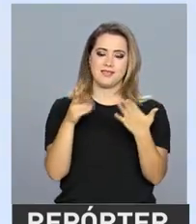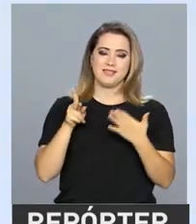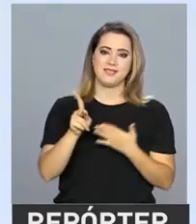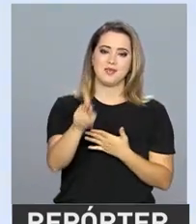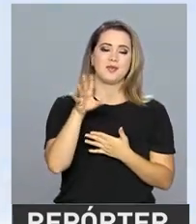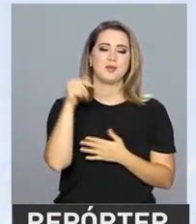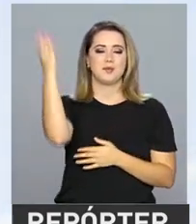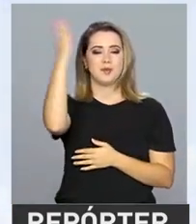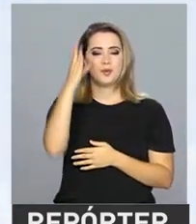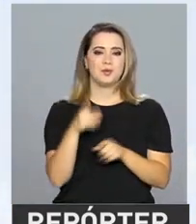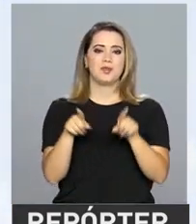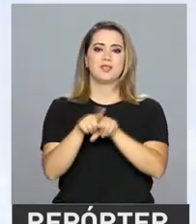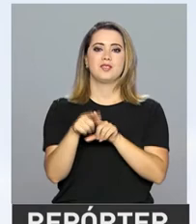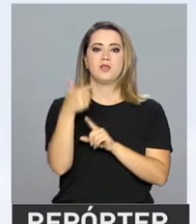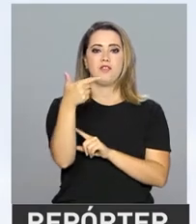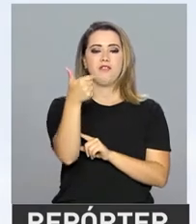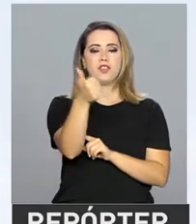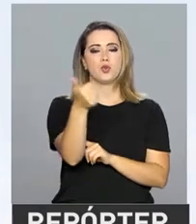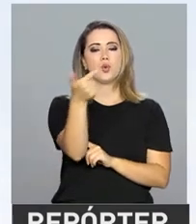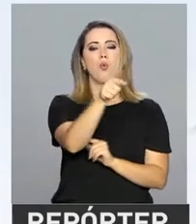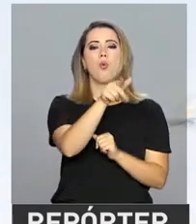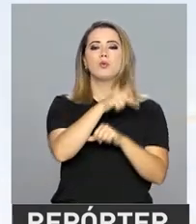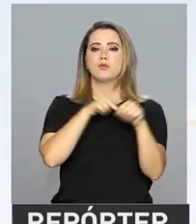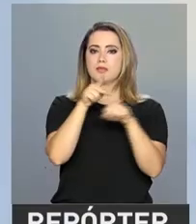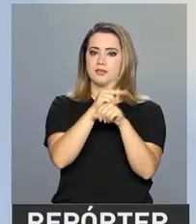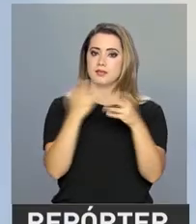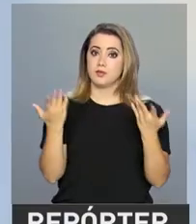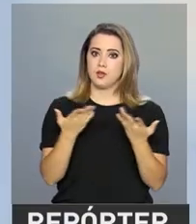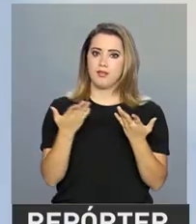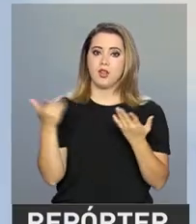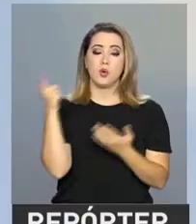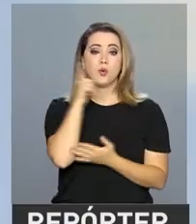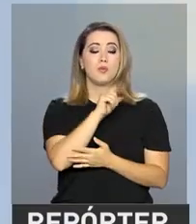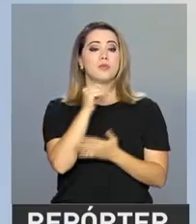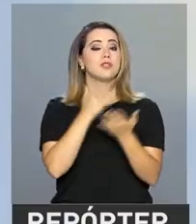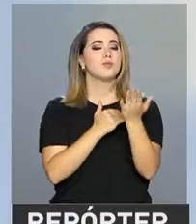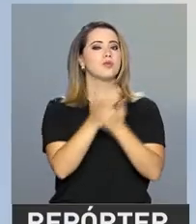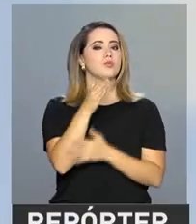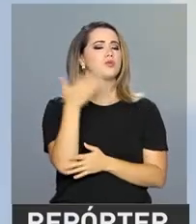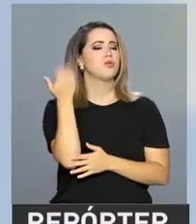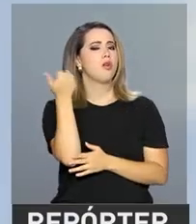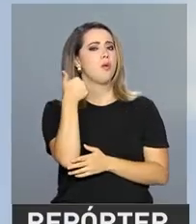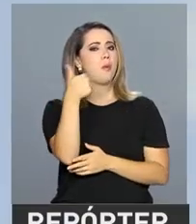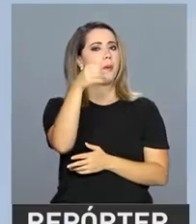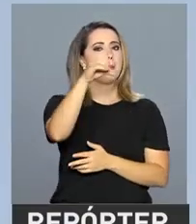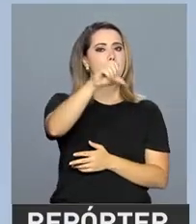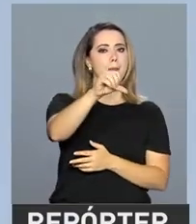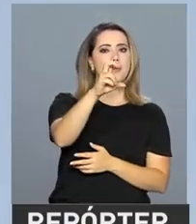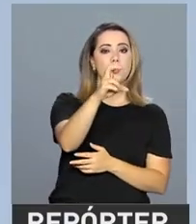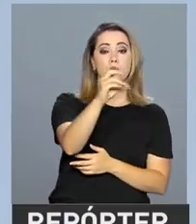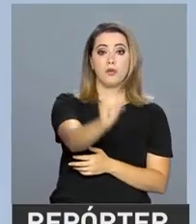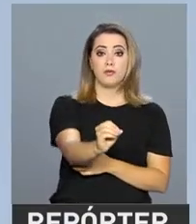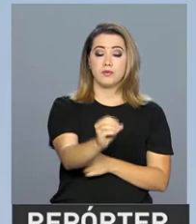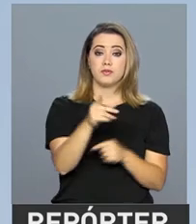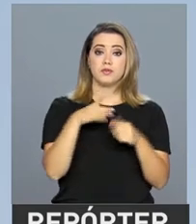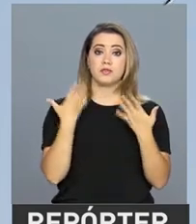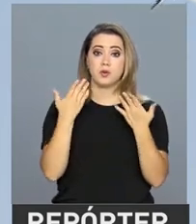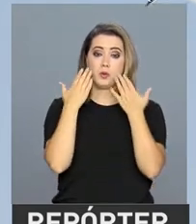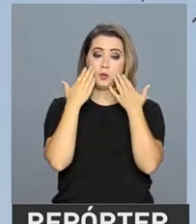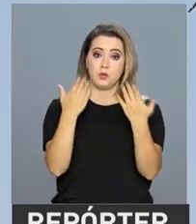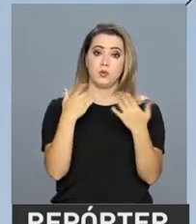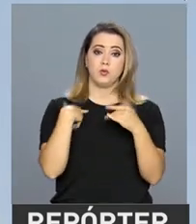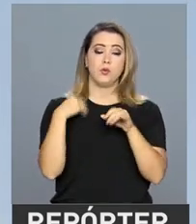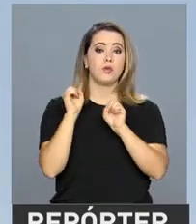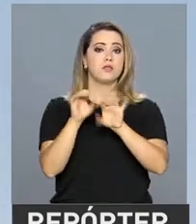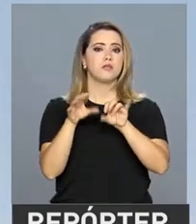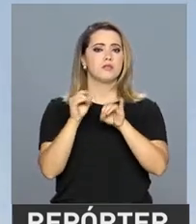em 21 países. Essa história de sucesso começou no início da década de 1950, com instrutores